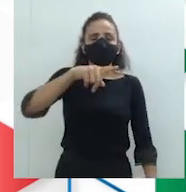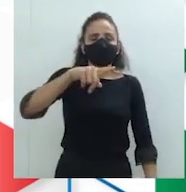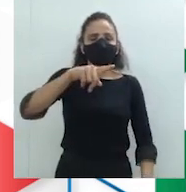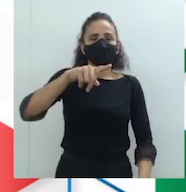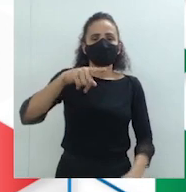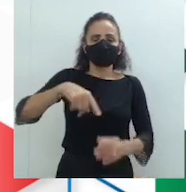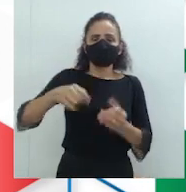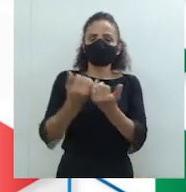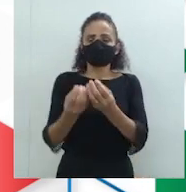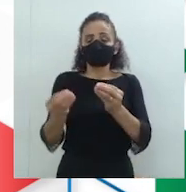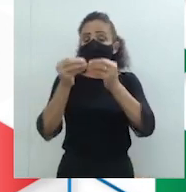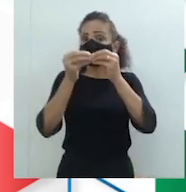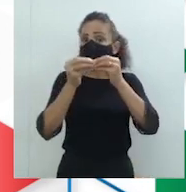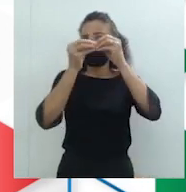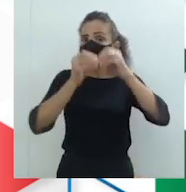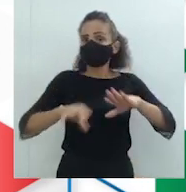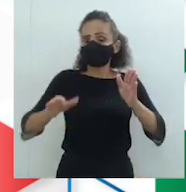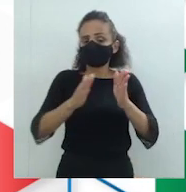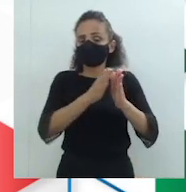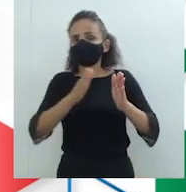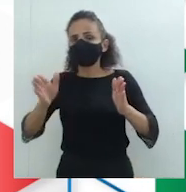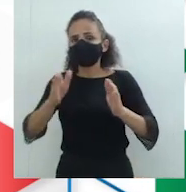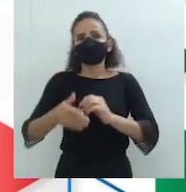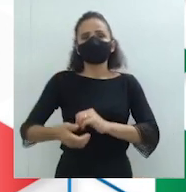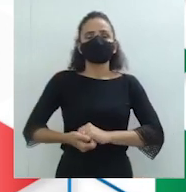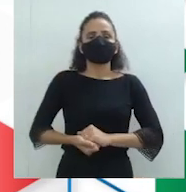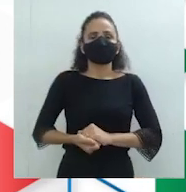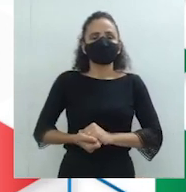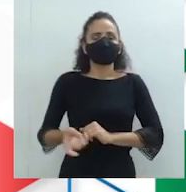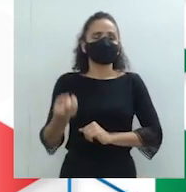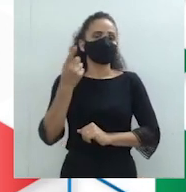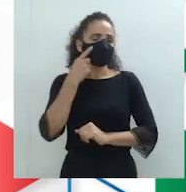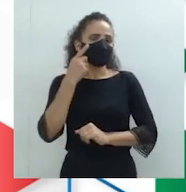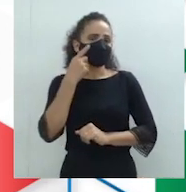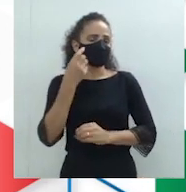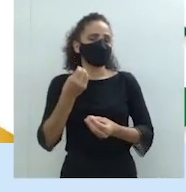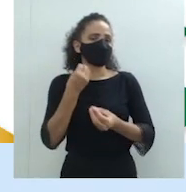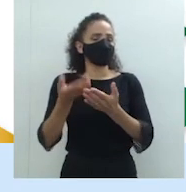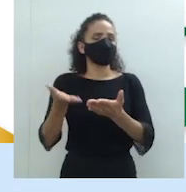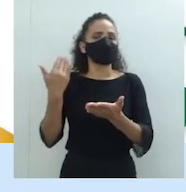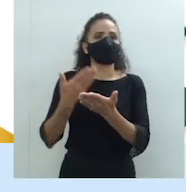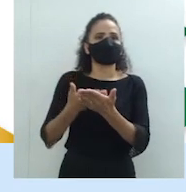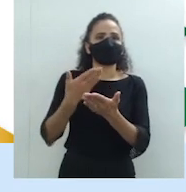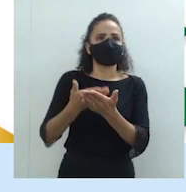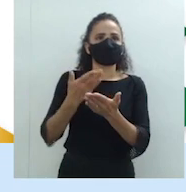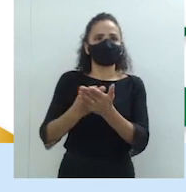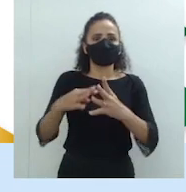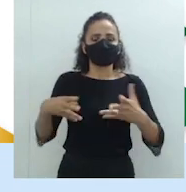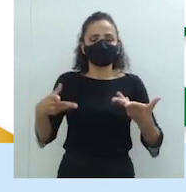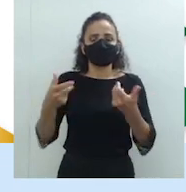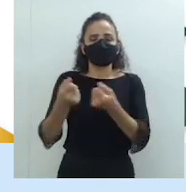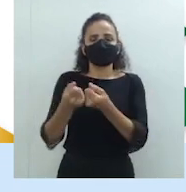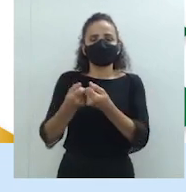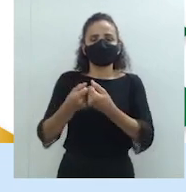elétrons, prejudicando a outra lâmpada. Agora bora falar do circuito elétrico que